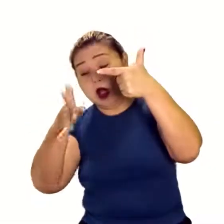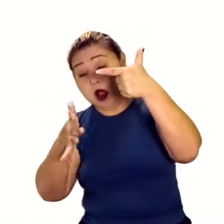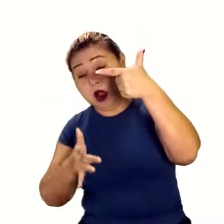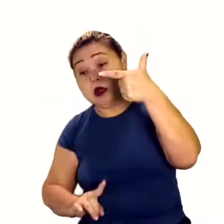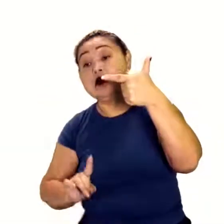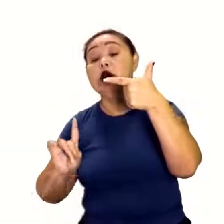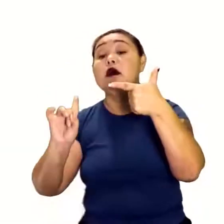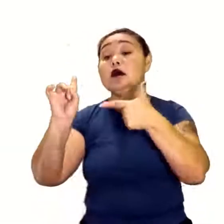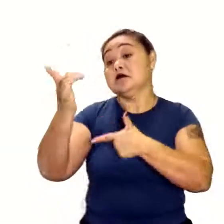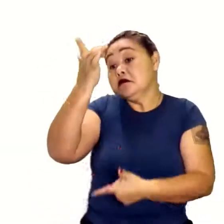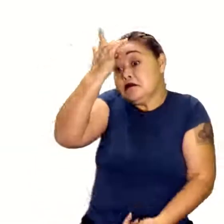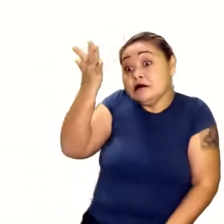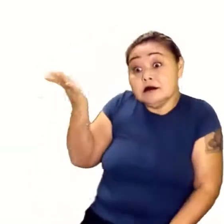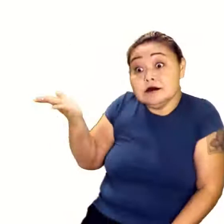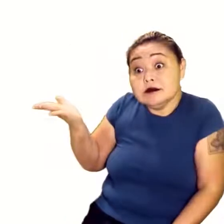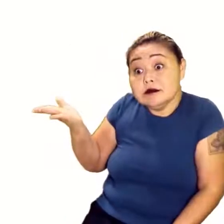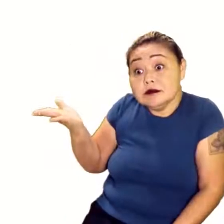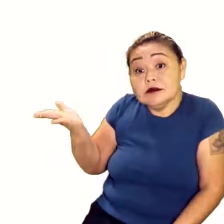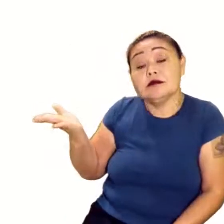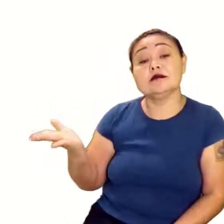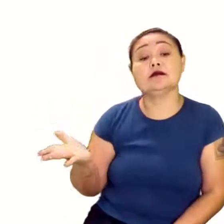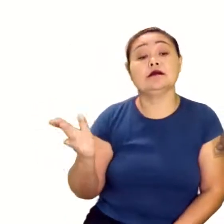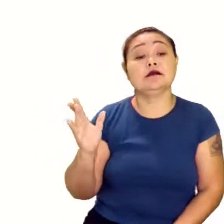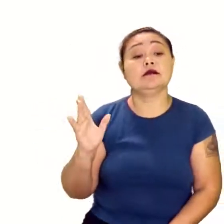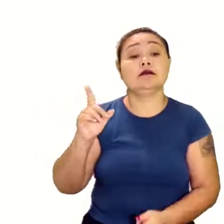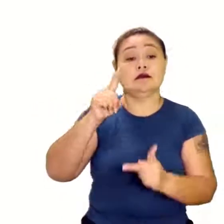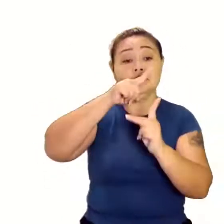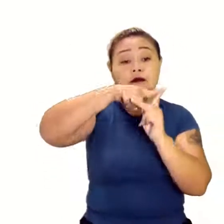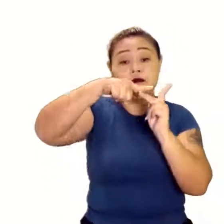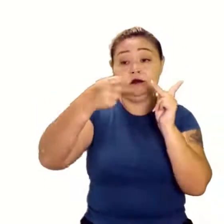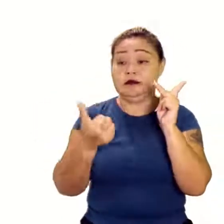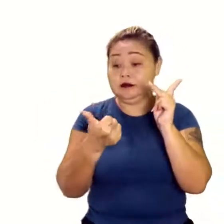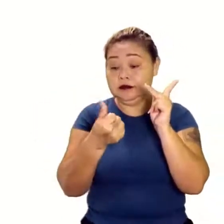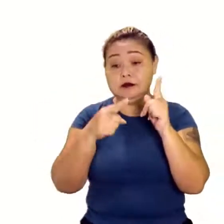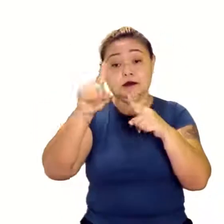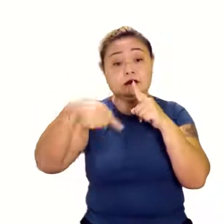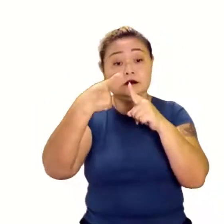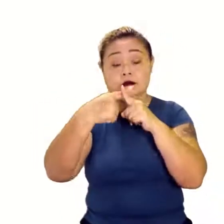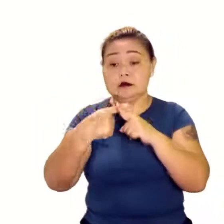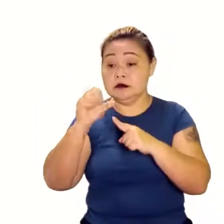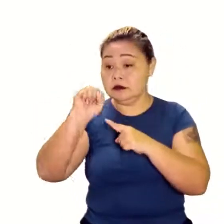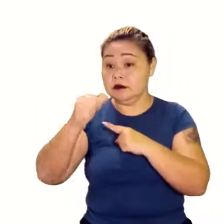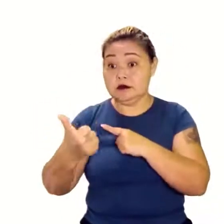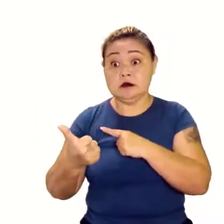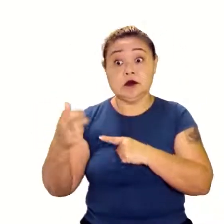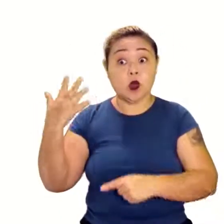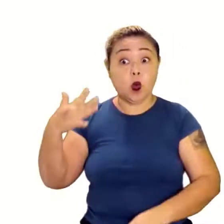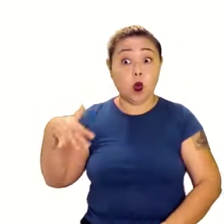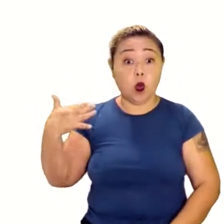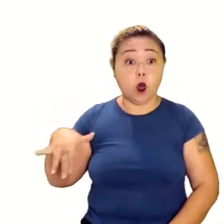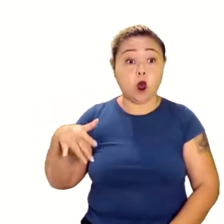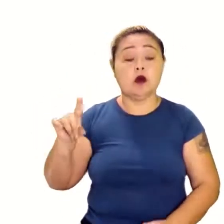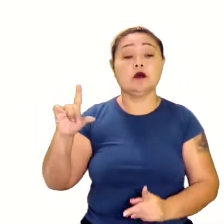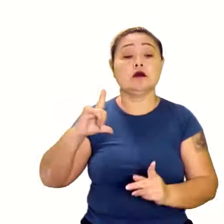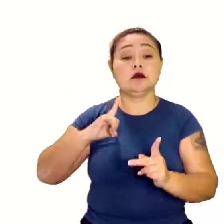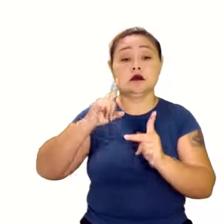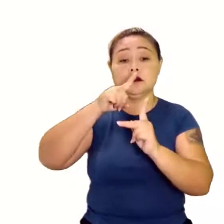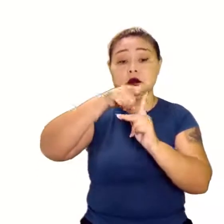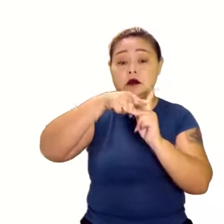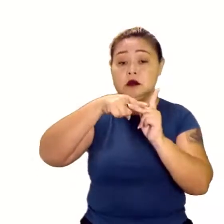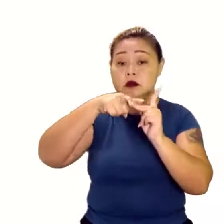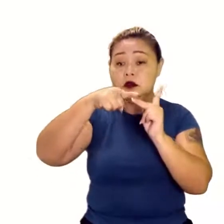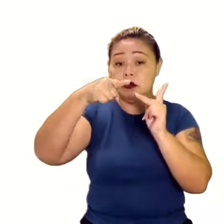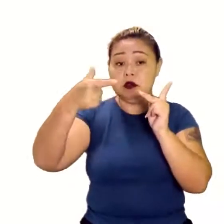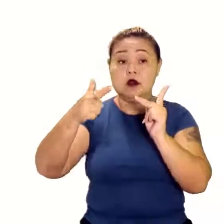olha só, facilita. Aqui também eu tenho 16 vezes 81, gente. Essa pegada é grande, né? Então, a gente pode dividir